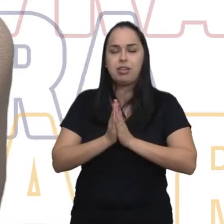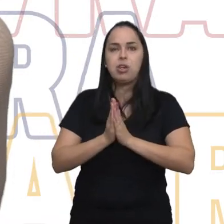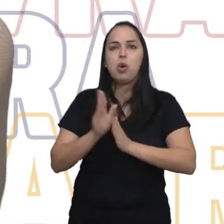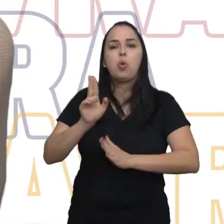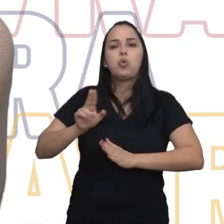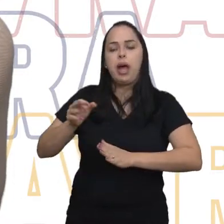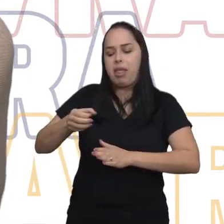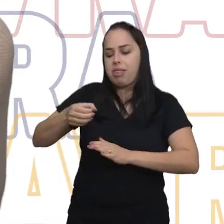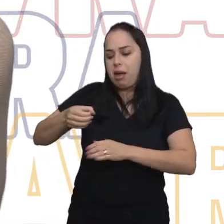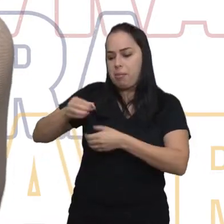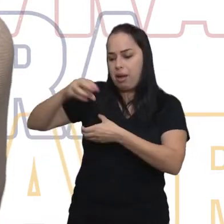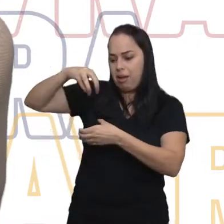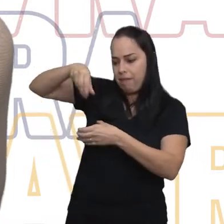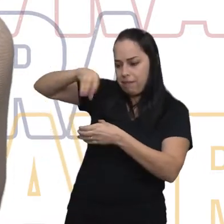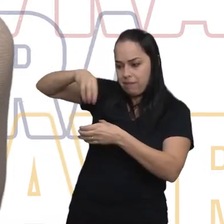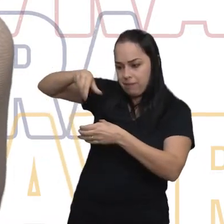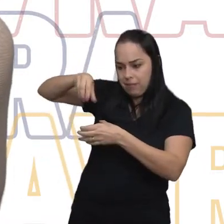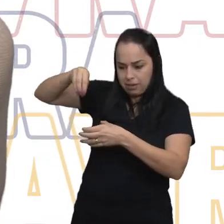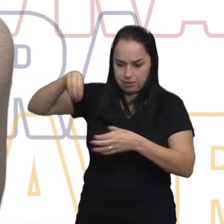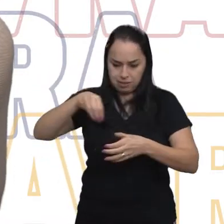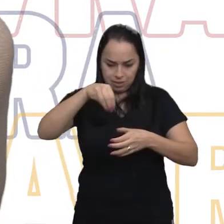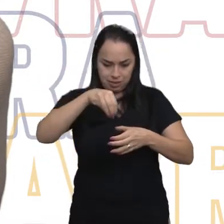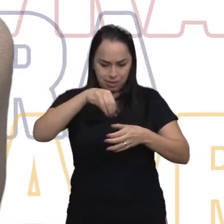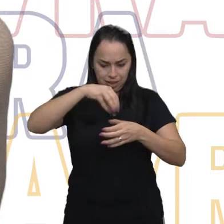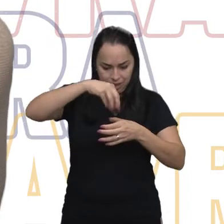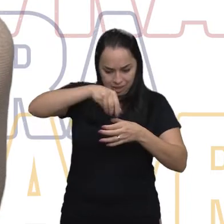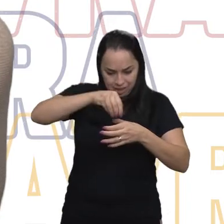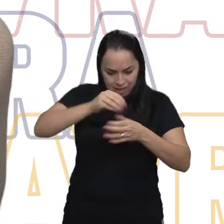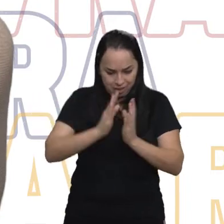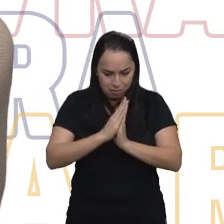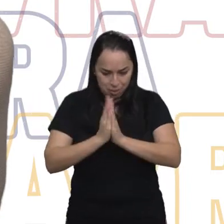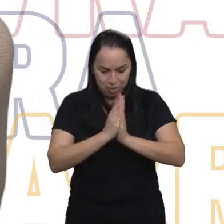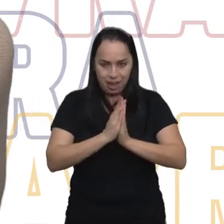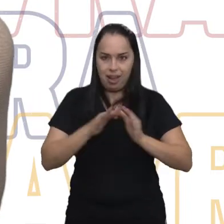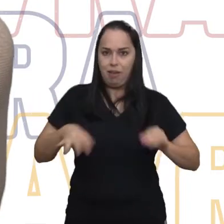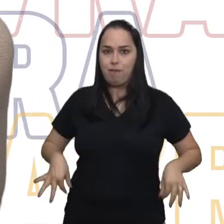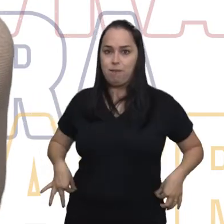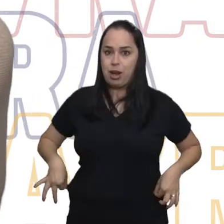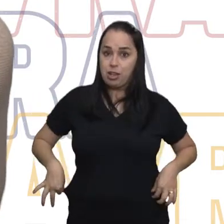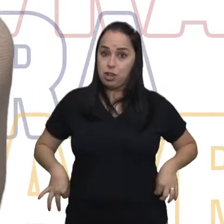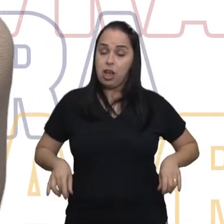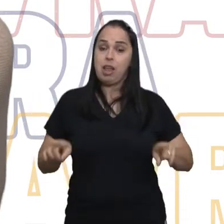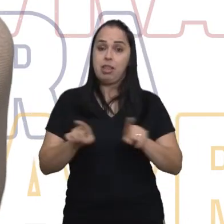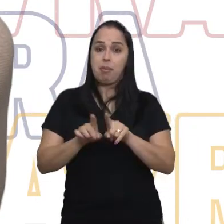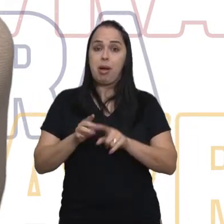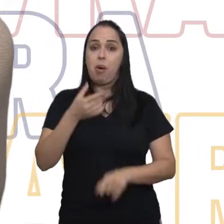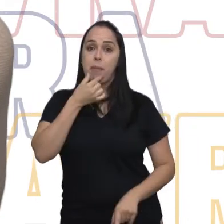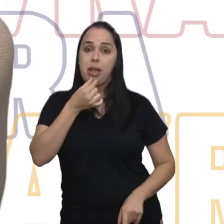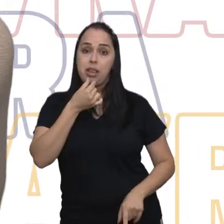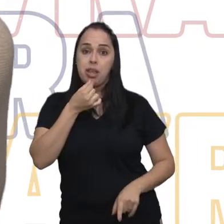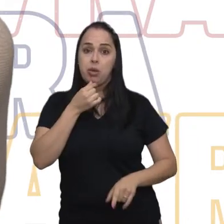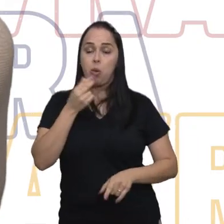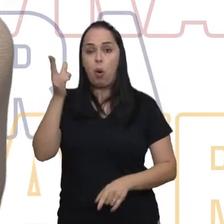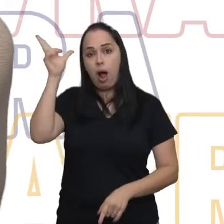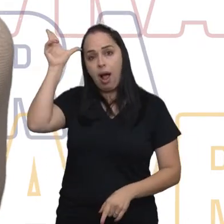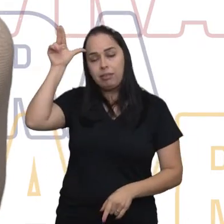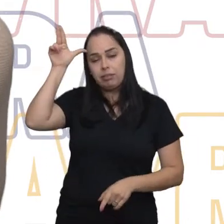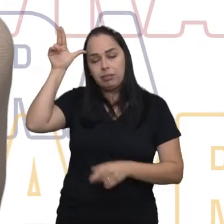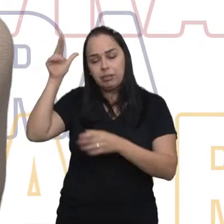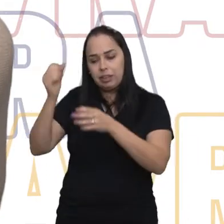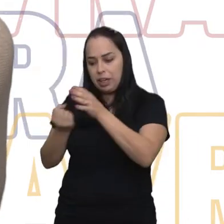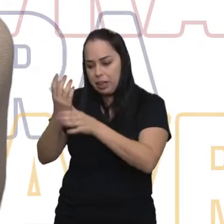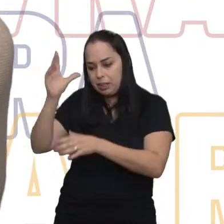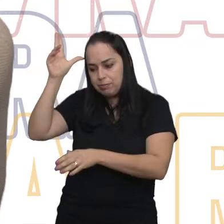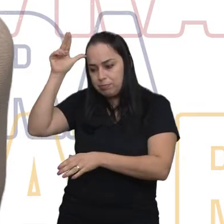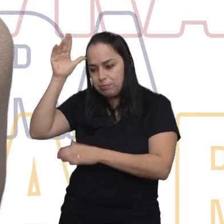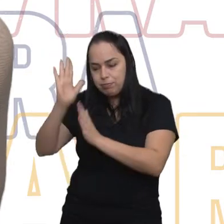de garrafa, com vestidinho de tecido. Os meninos fazem carrinho, cavalinho, enfim, são oficinas